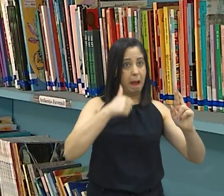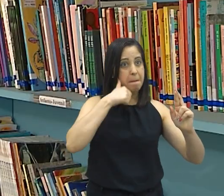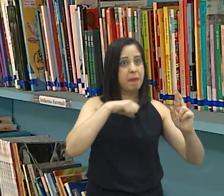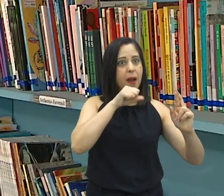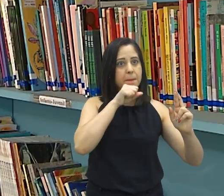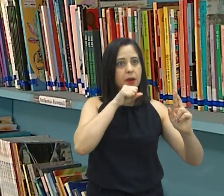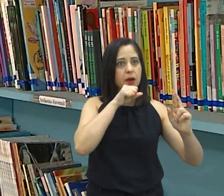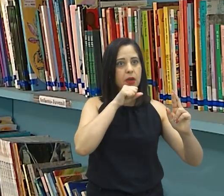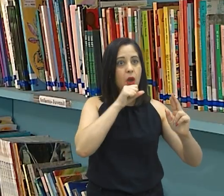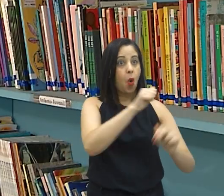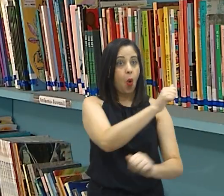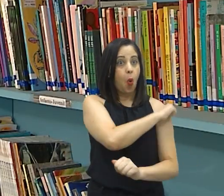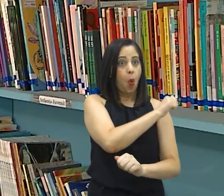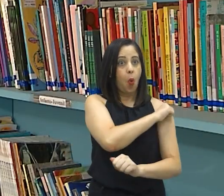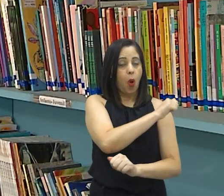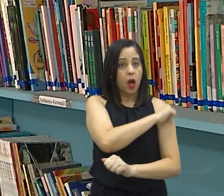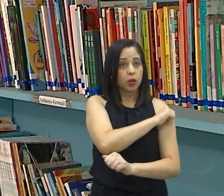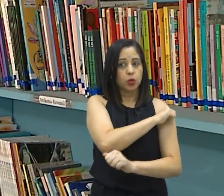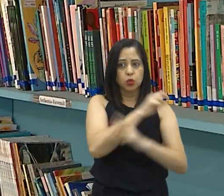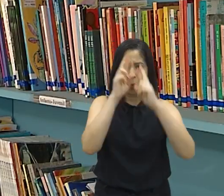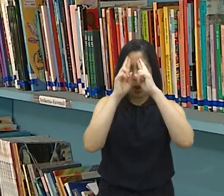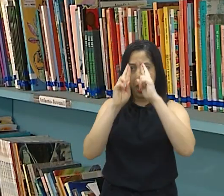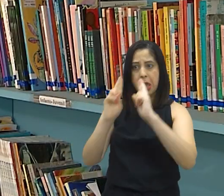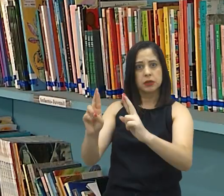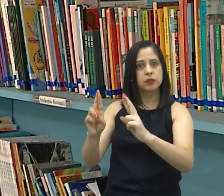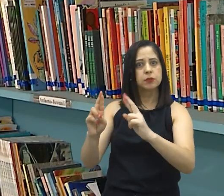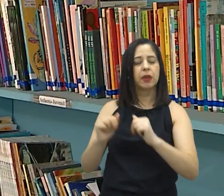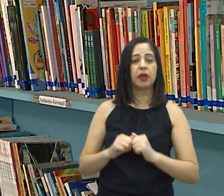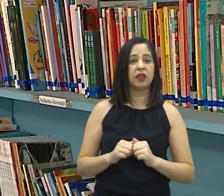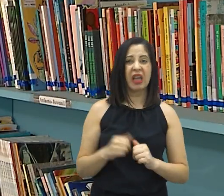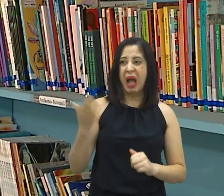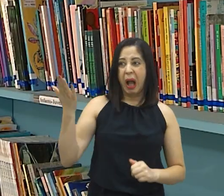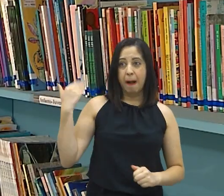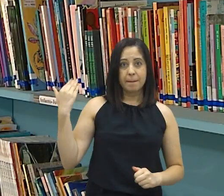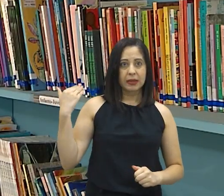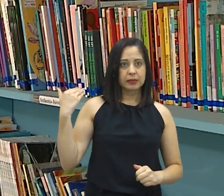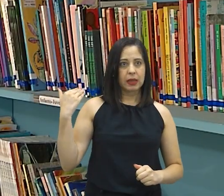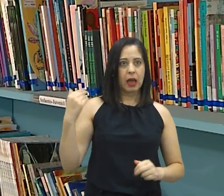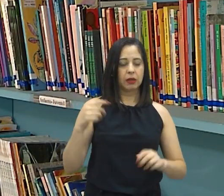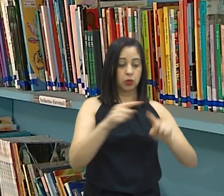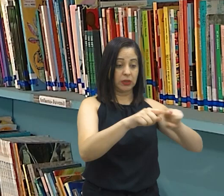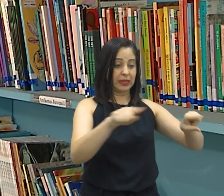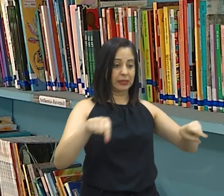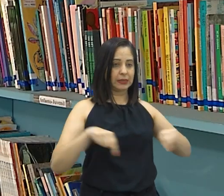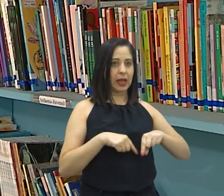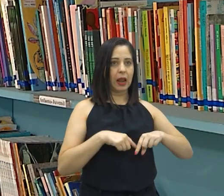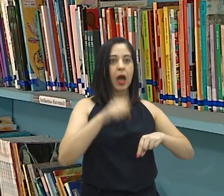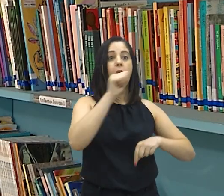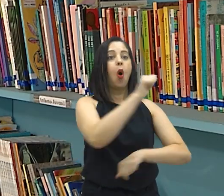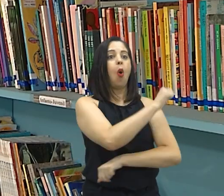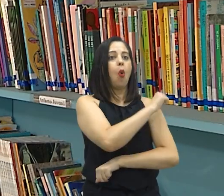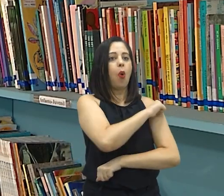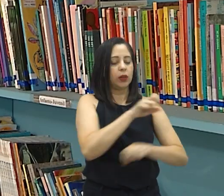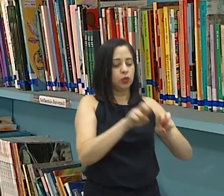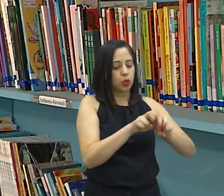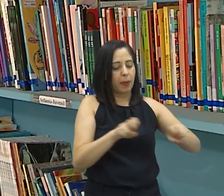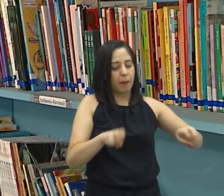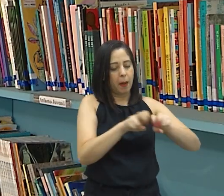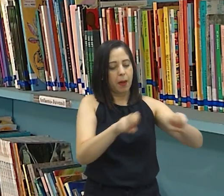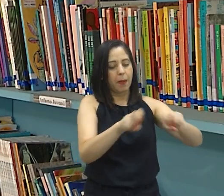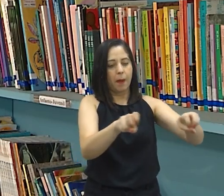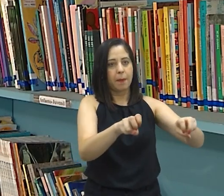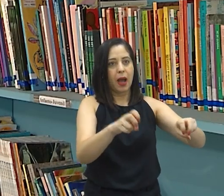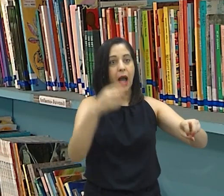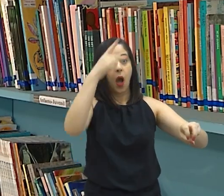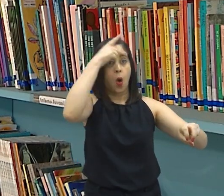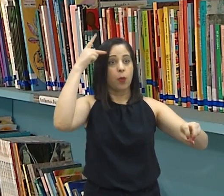um respeito, o professor entrava na aula, os alunos levantavam para receber o professor, né? Cantava-se o